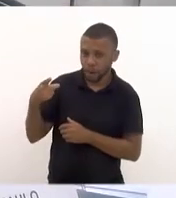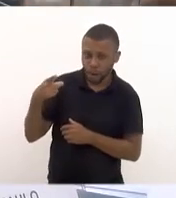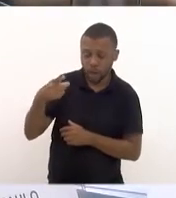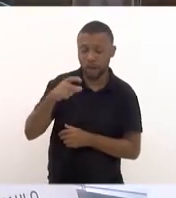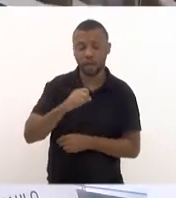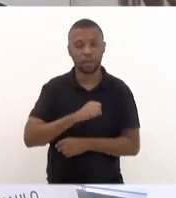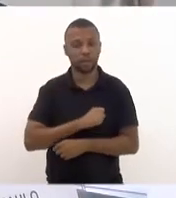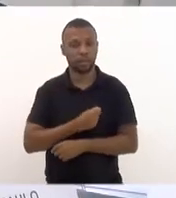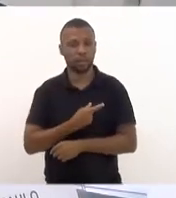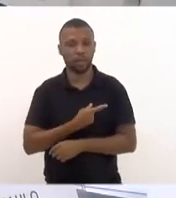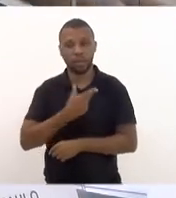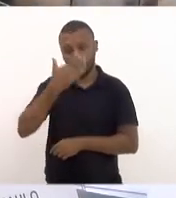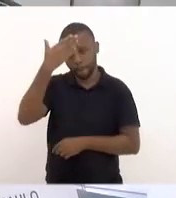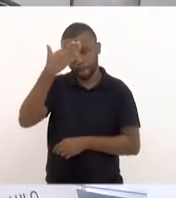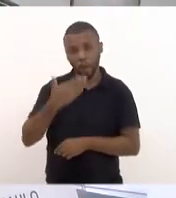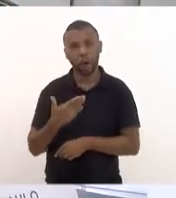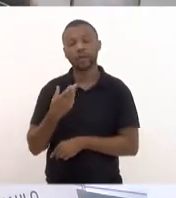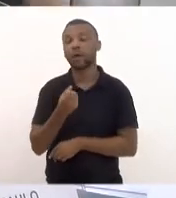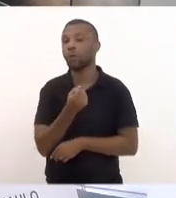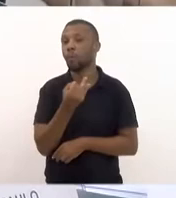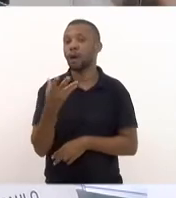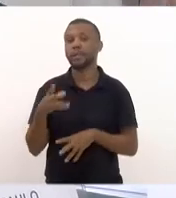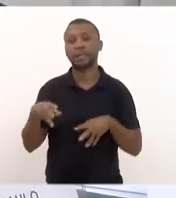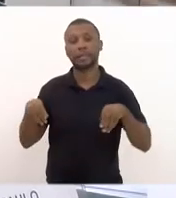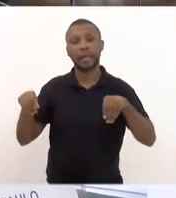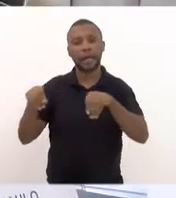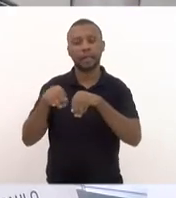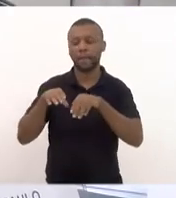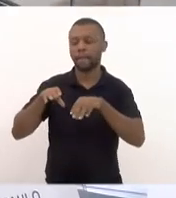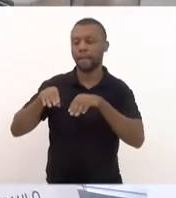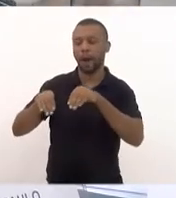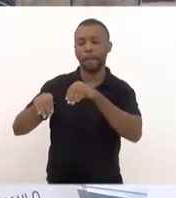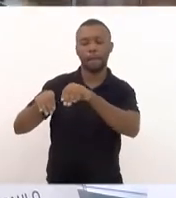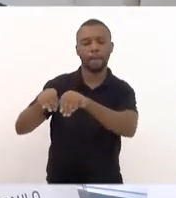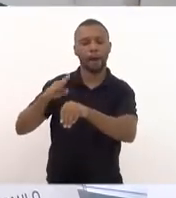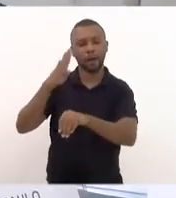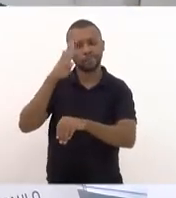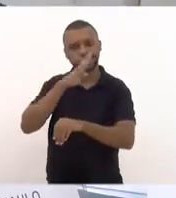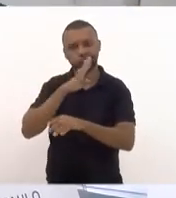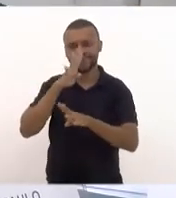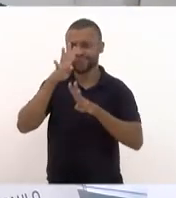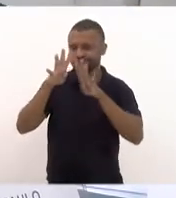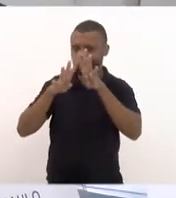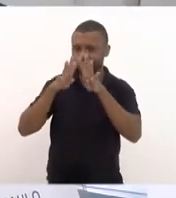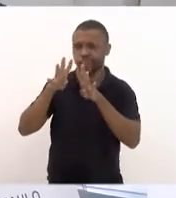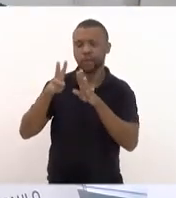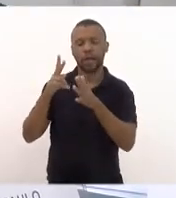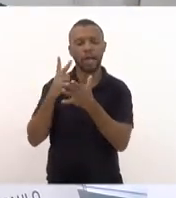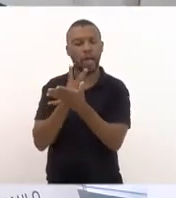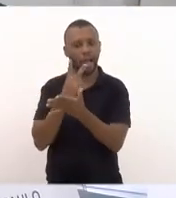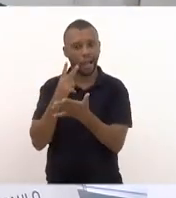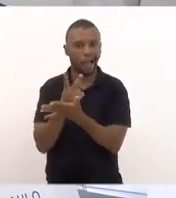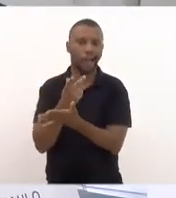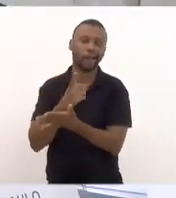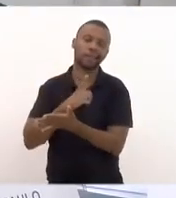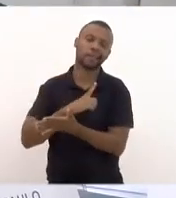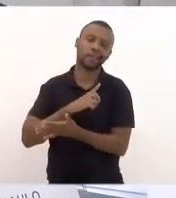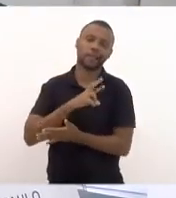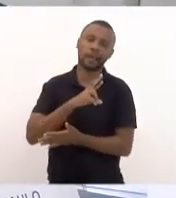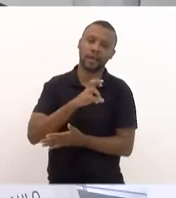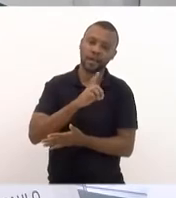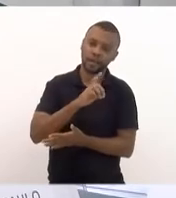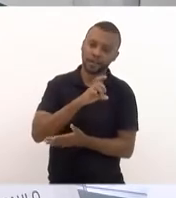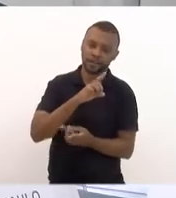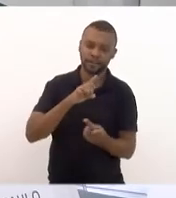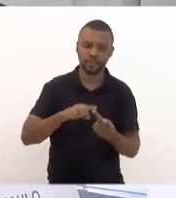o demonstrativo de quanta terra tem lá ocupada anarquicamente, que foi da rede, passou para a